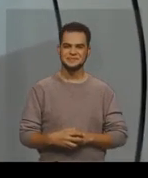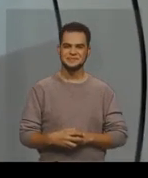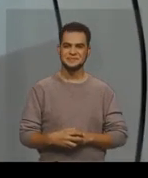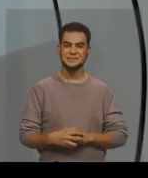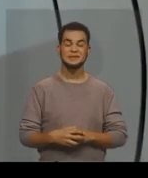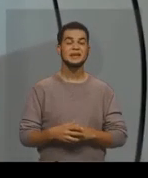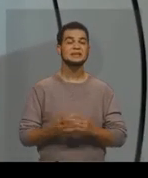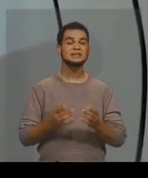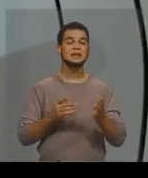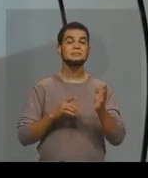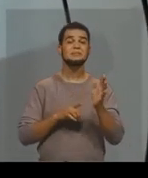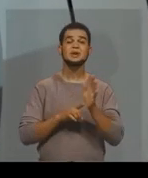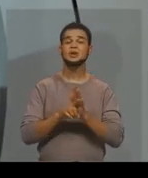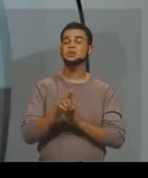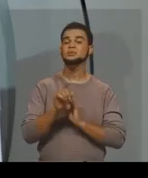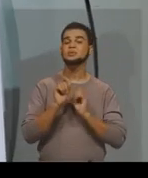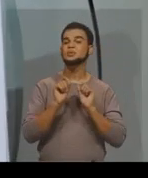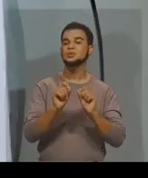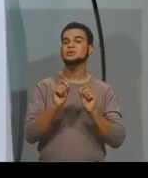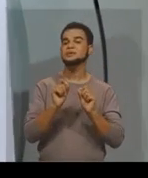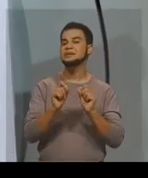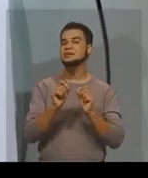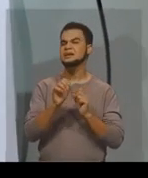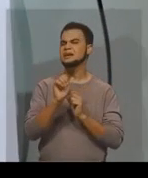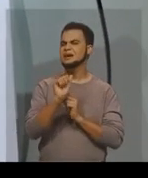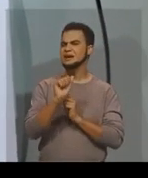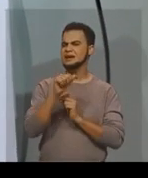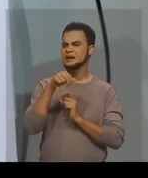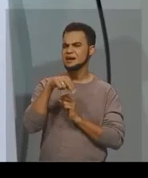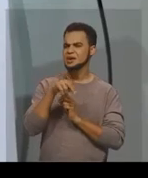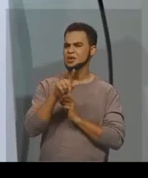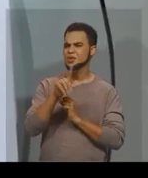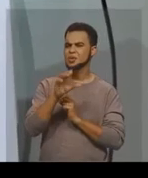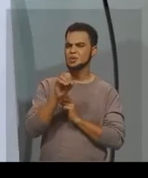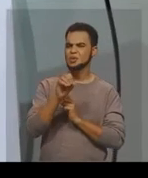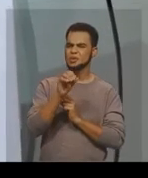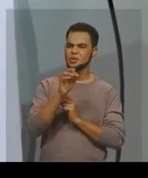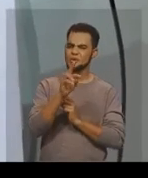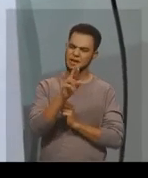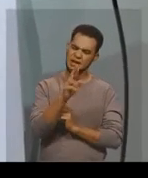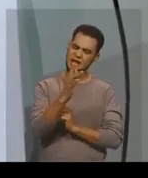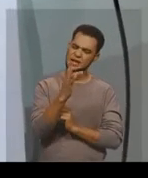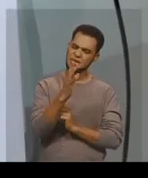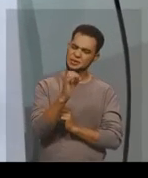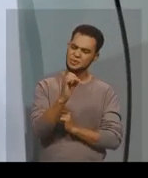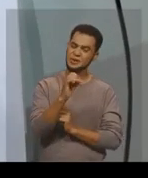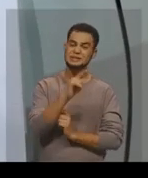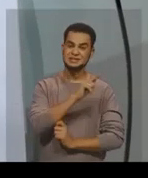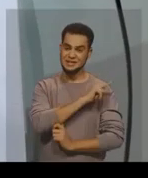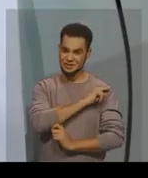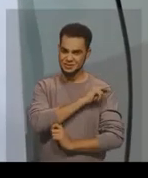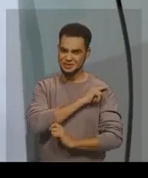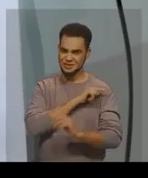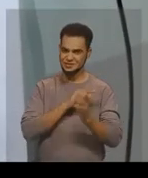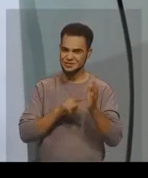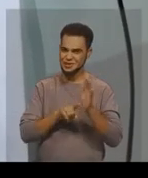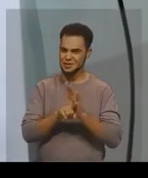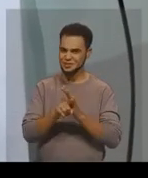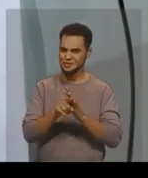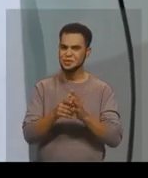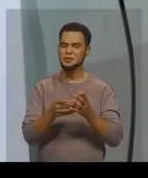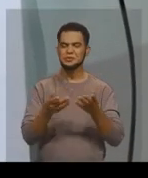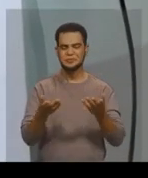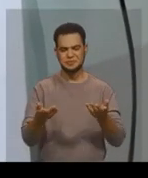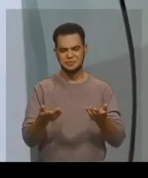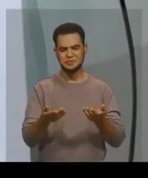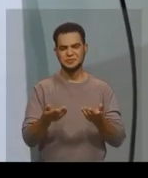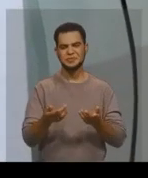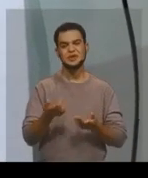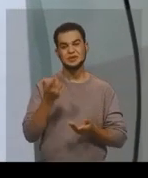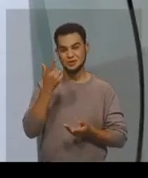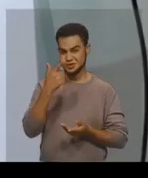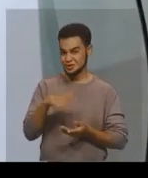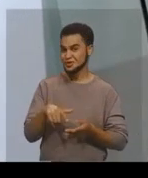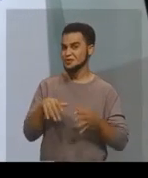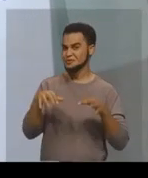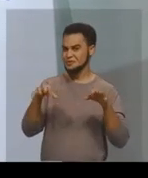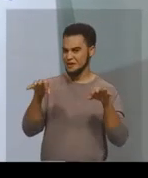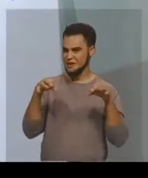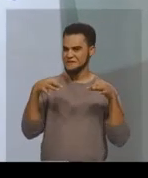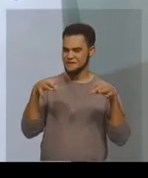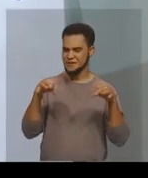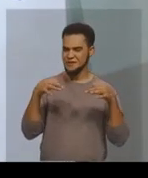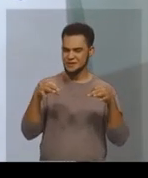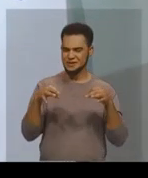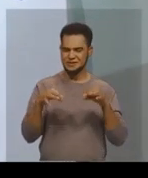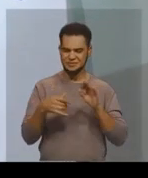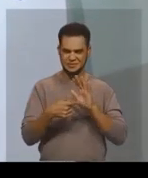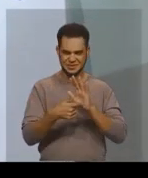é ângulo reto, do 7º ano. Ah, ângulo reto. O ângulo reto, vou pegar minha folha de novo, porque eu vou